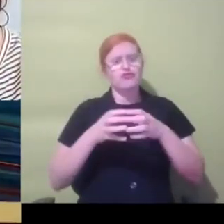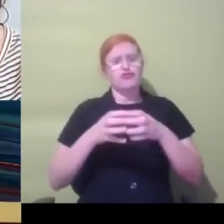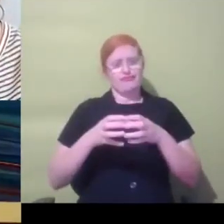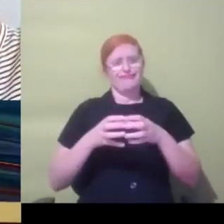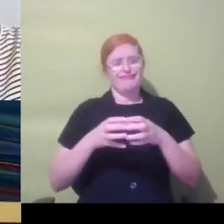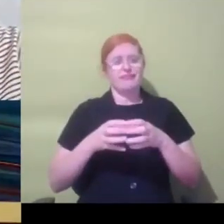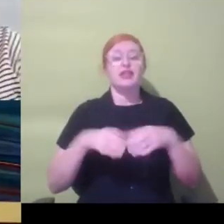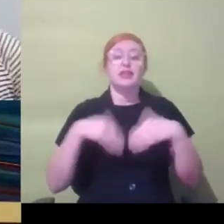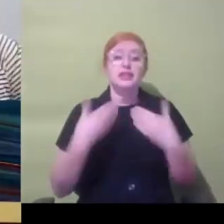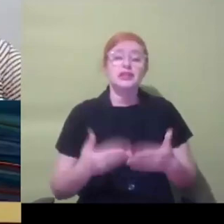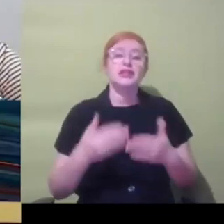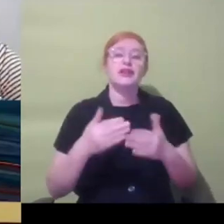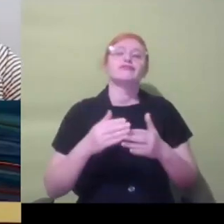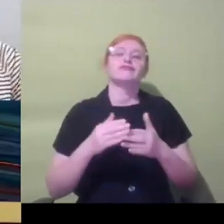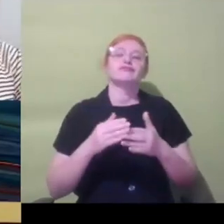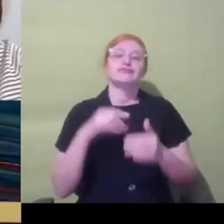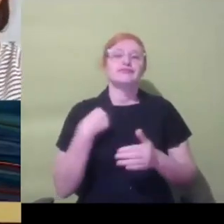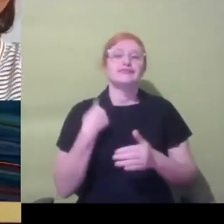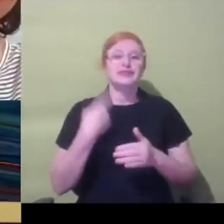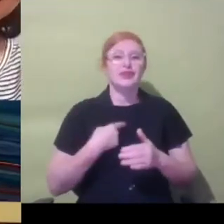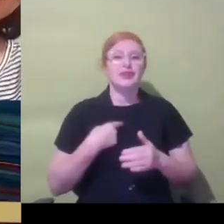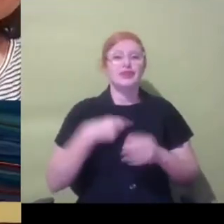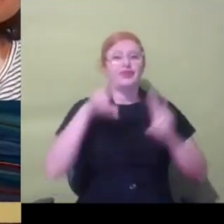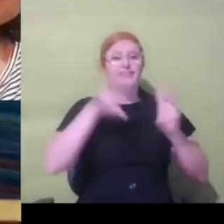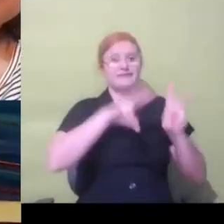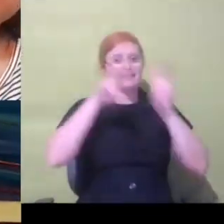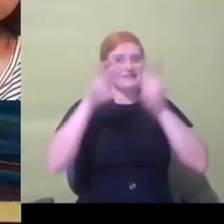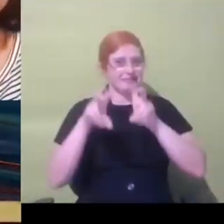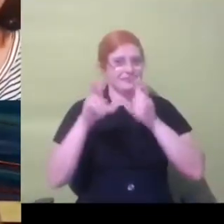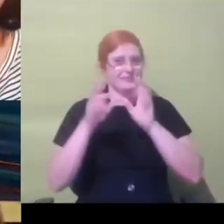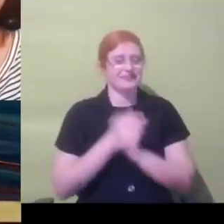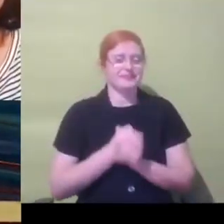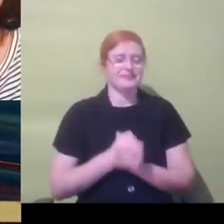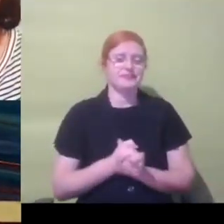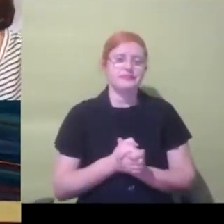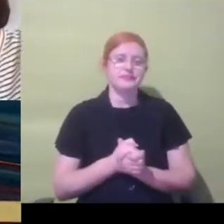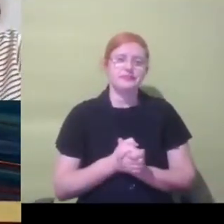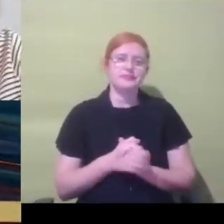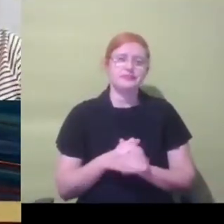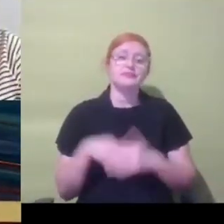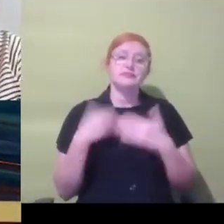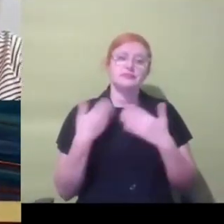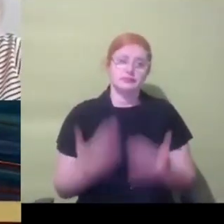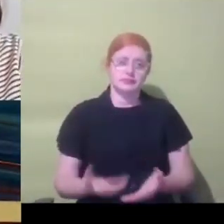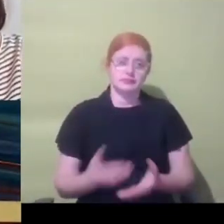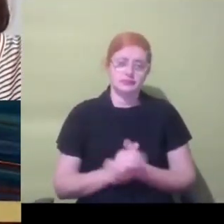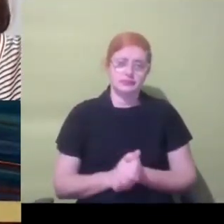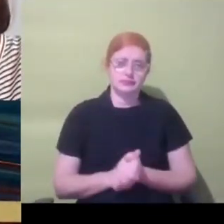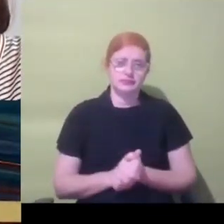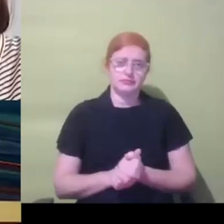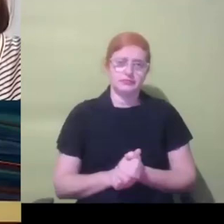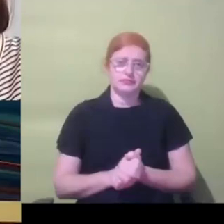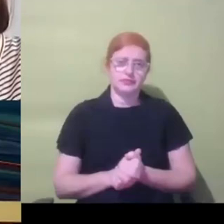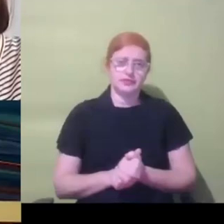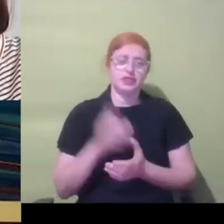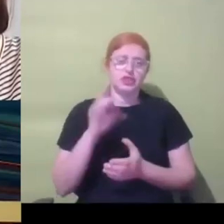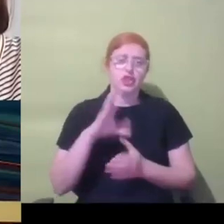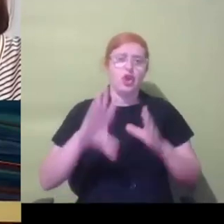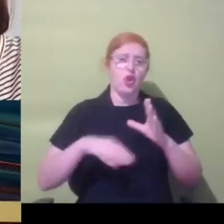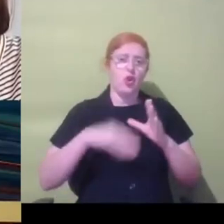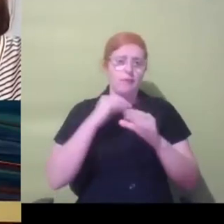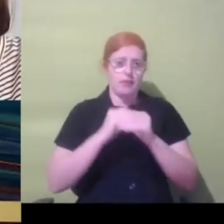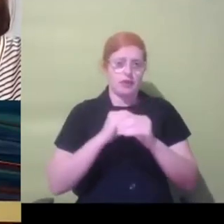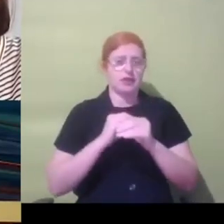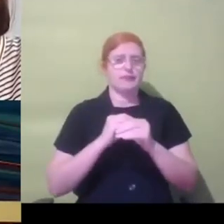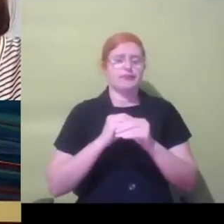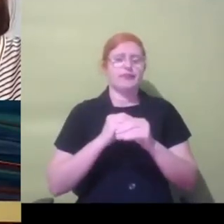você falou. Mas vamos falar das nossas trilhas? Vamos. Então, só complementando uma coisa, eu